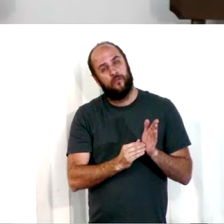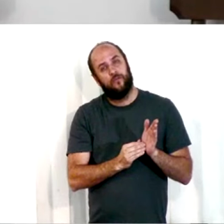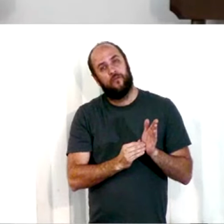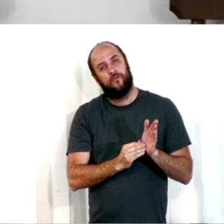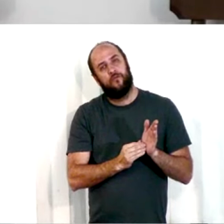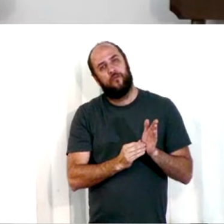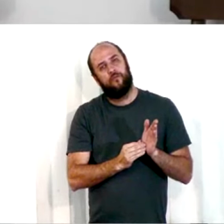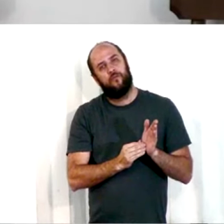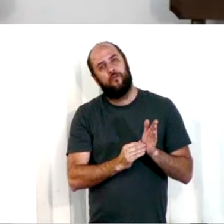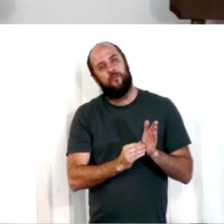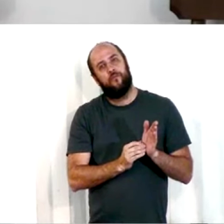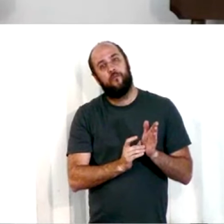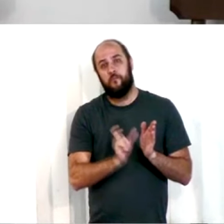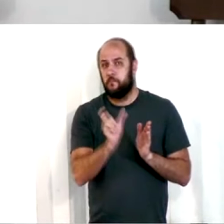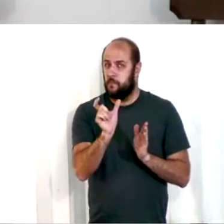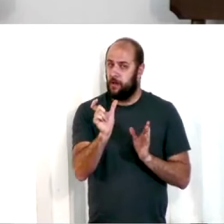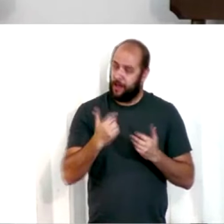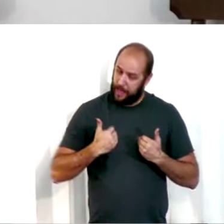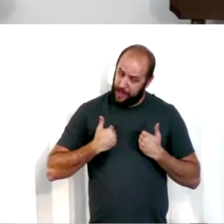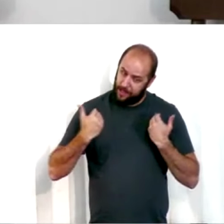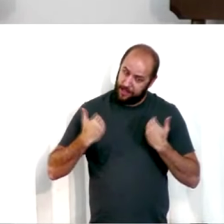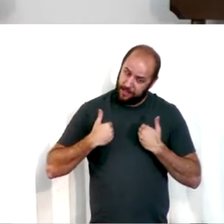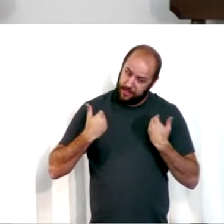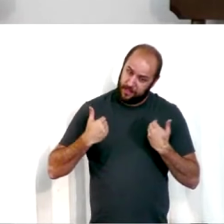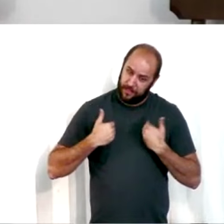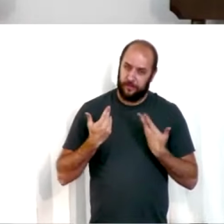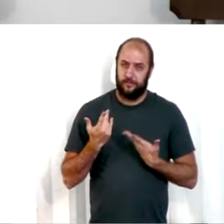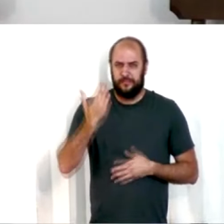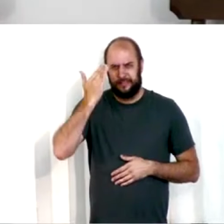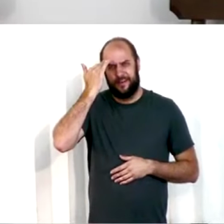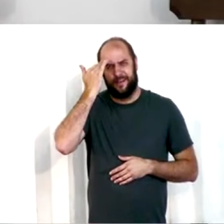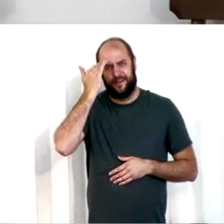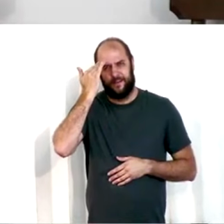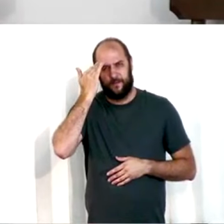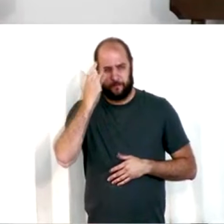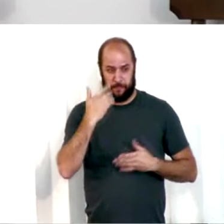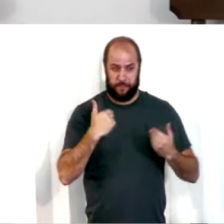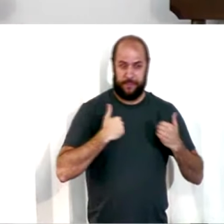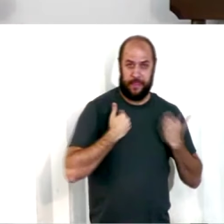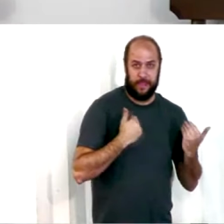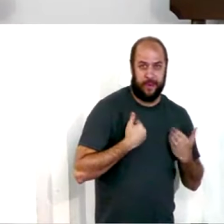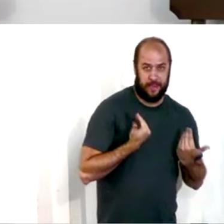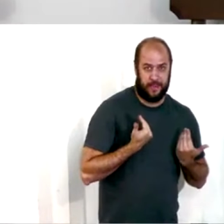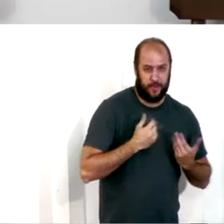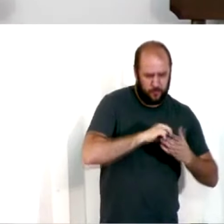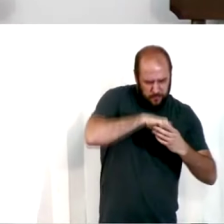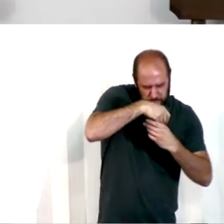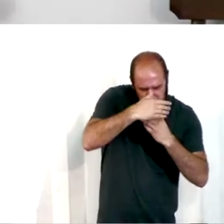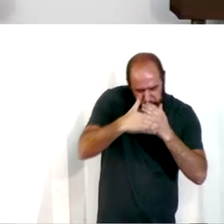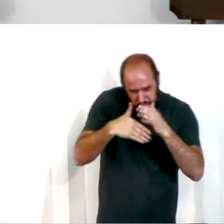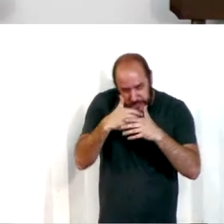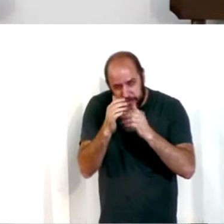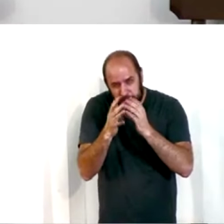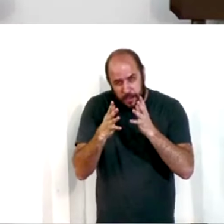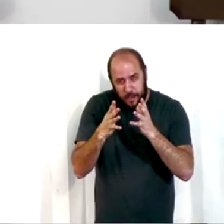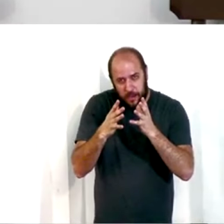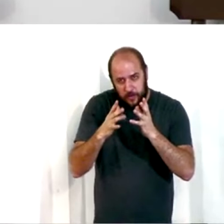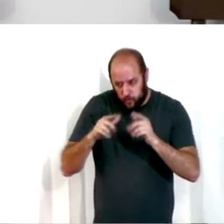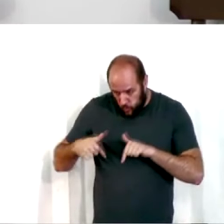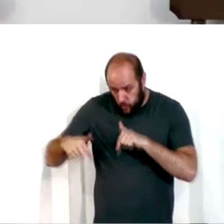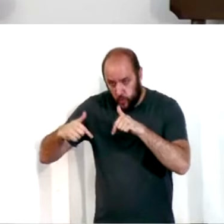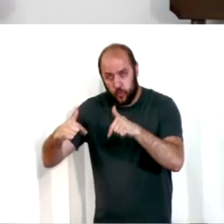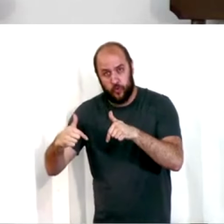temos alegrando-me. Olha o movimento do texto. Eu me alegro, mistério de Deus, Cristo, estou